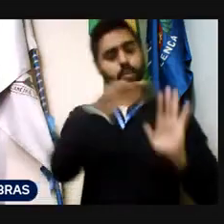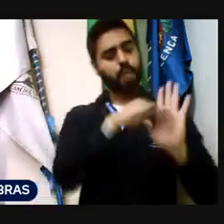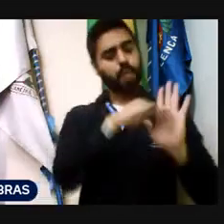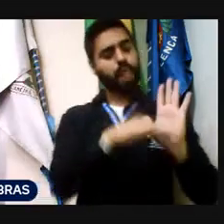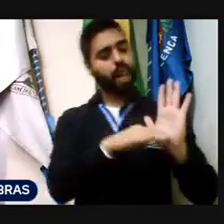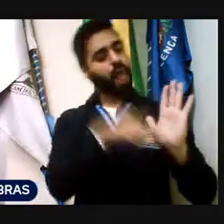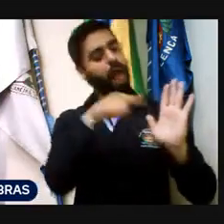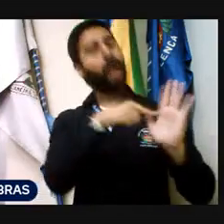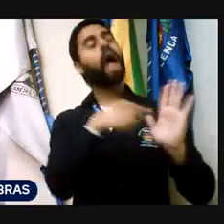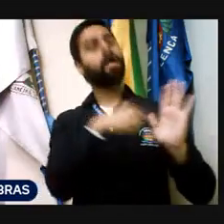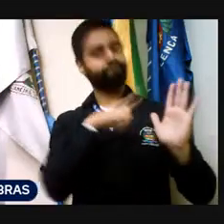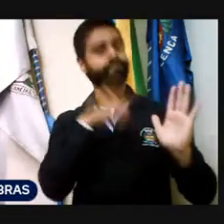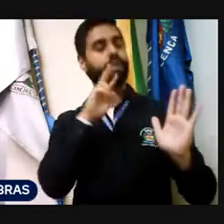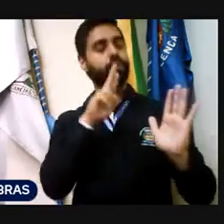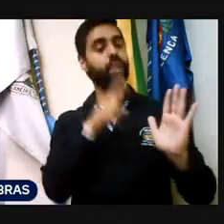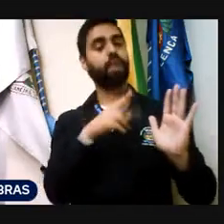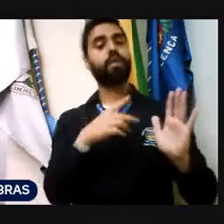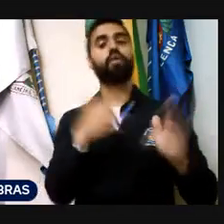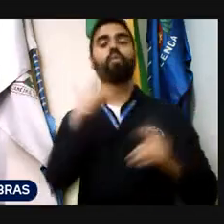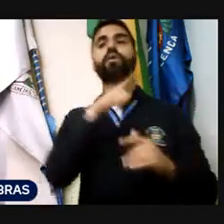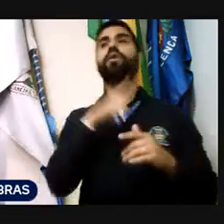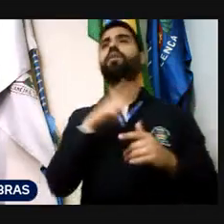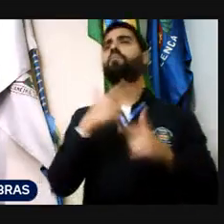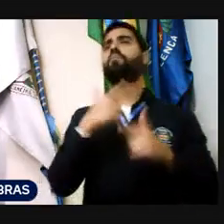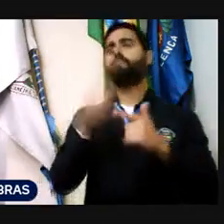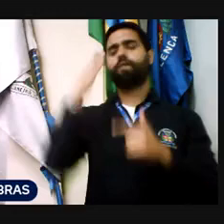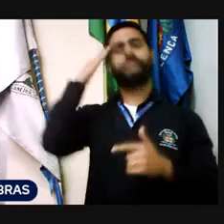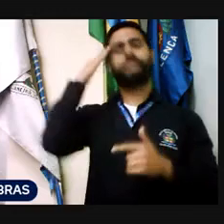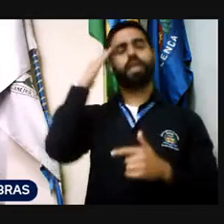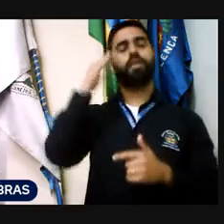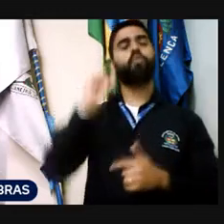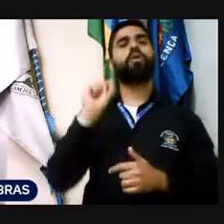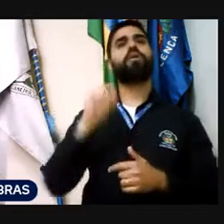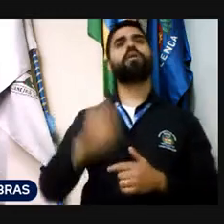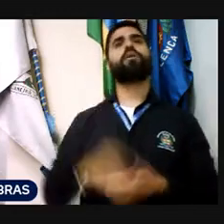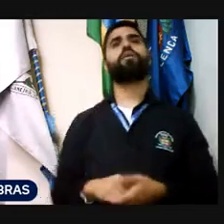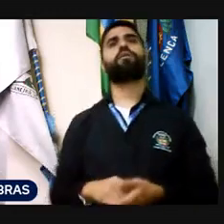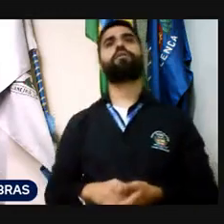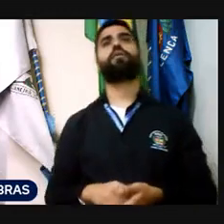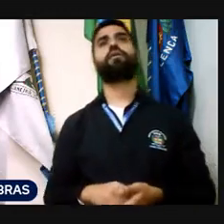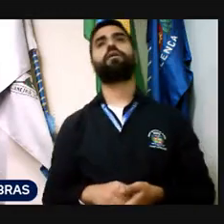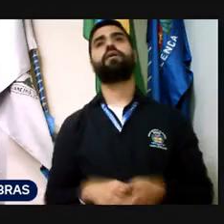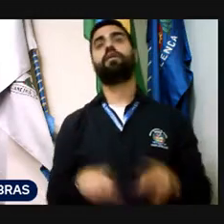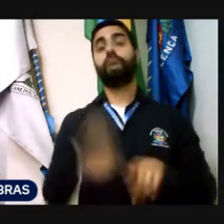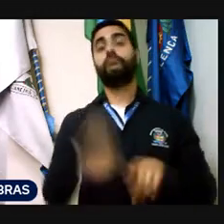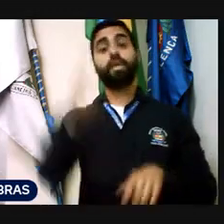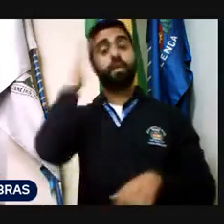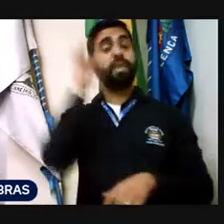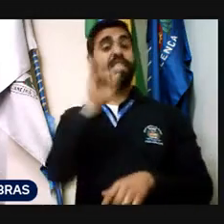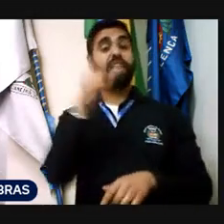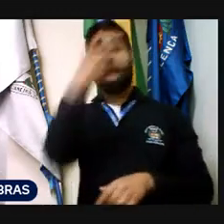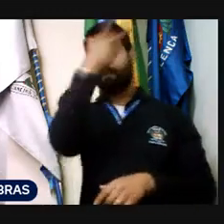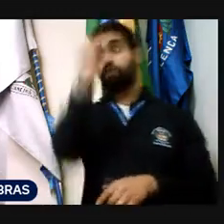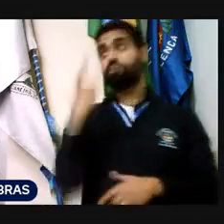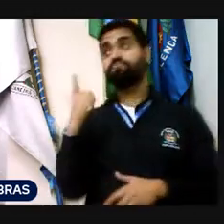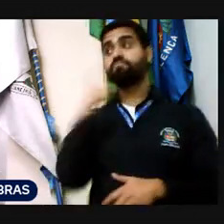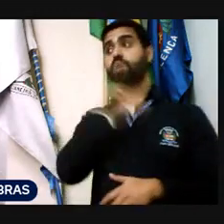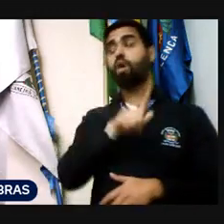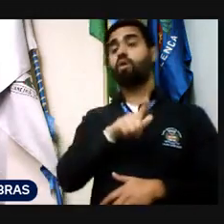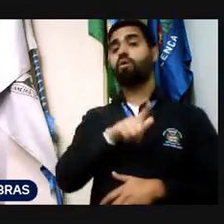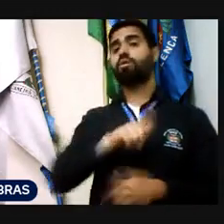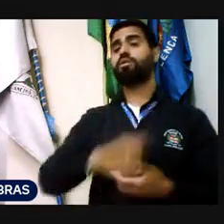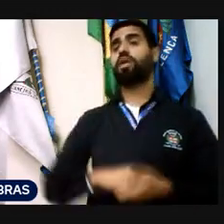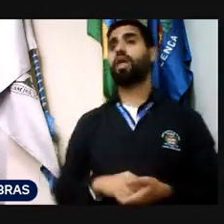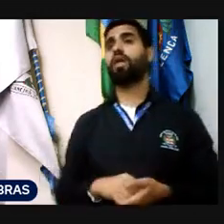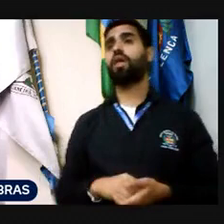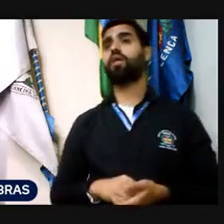algumas soluções de alguns problemas, a gente vai entender melhor e entender se realmente a prefeitura não tem condições, num plano de